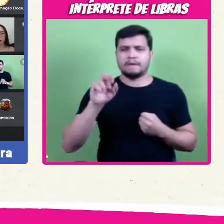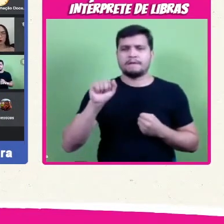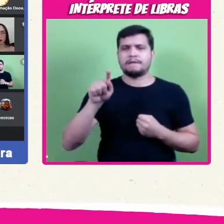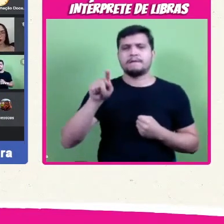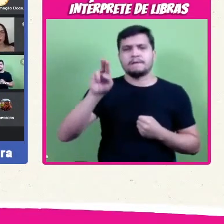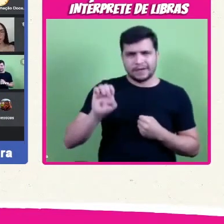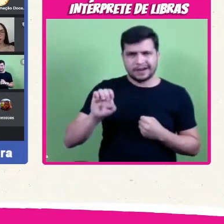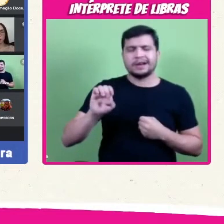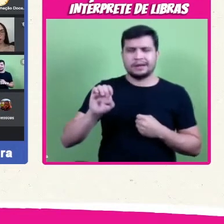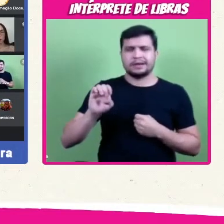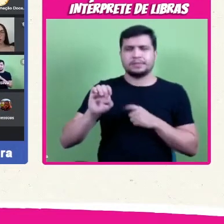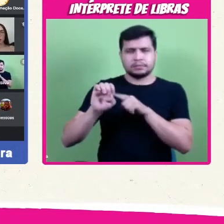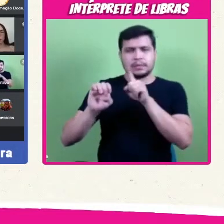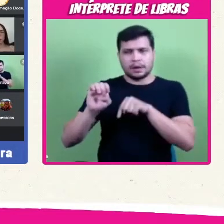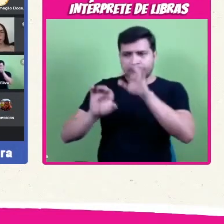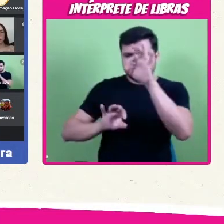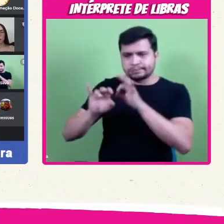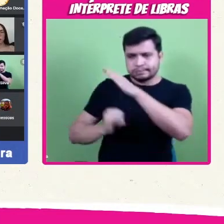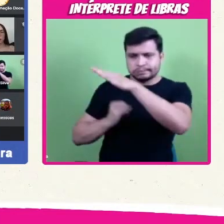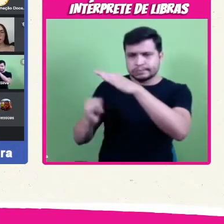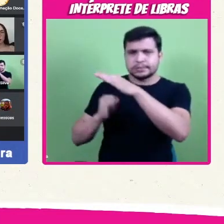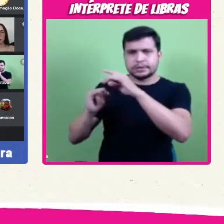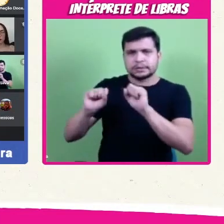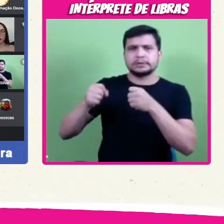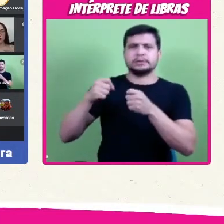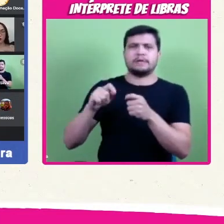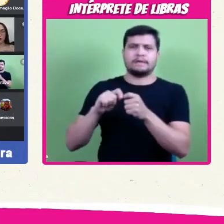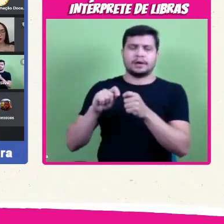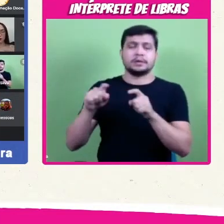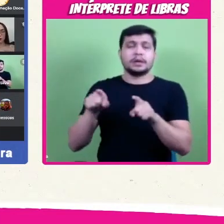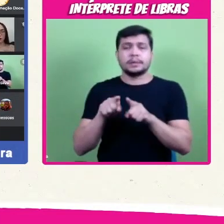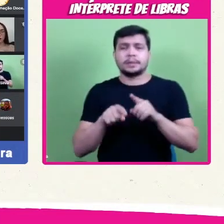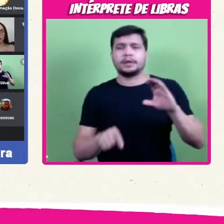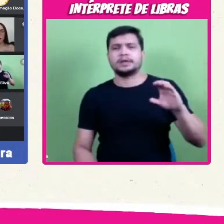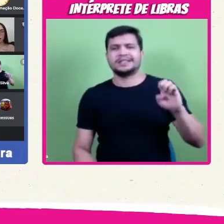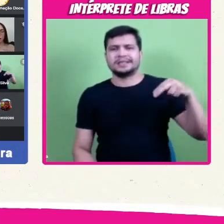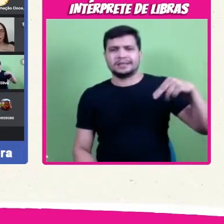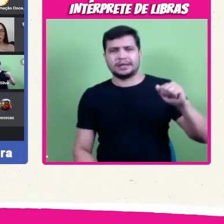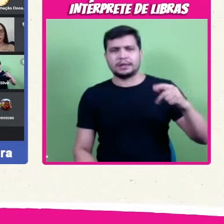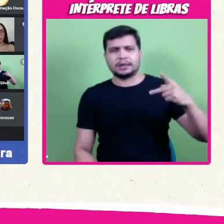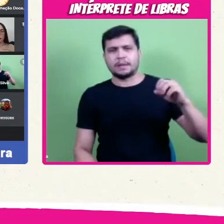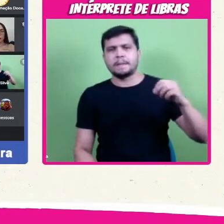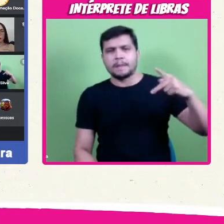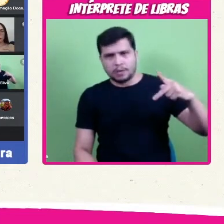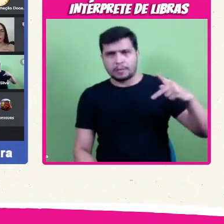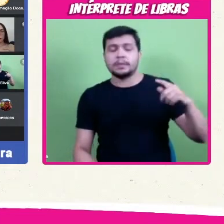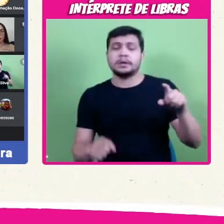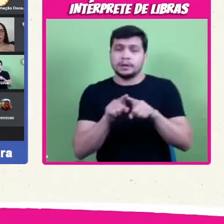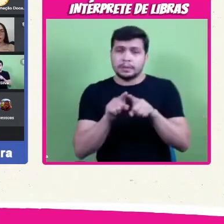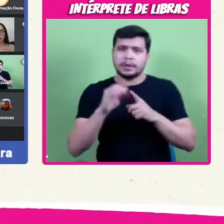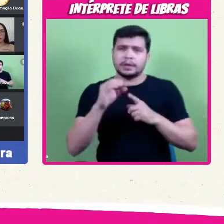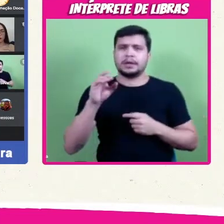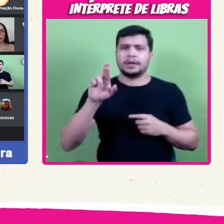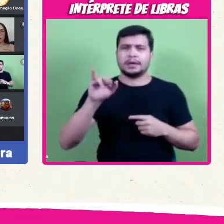fazem esse trabalho cultural, do Senapop, Centro Popular de Cultura e Ecocidadania, e da Criar Produções. Então,